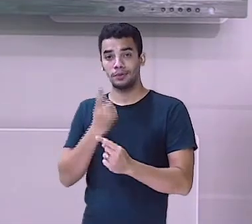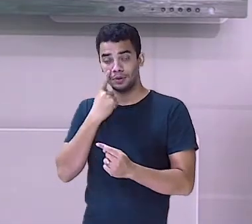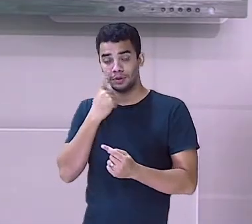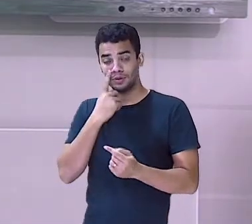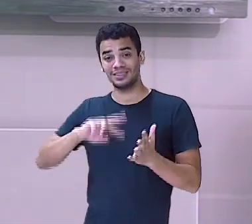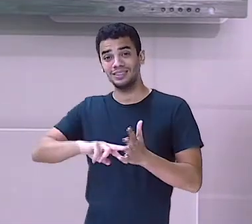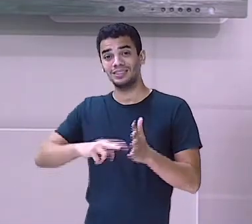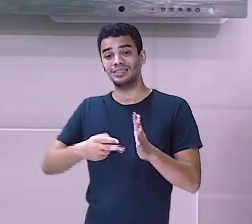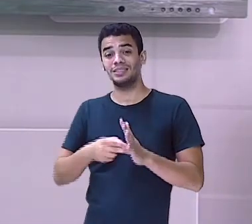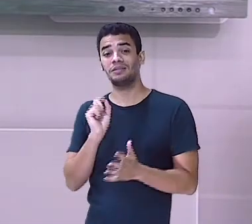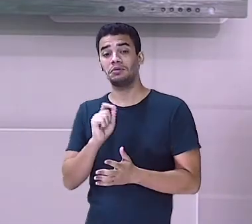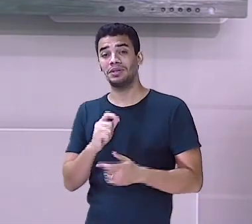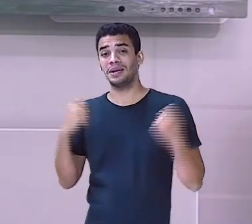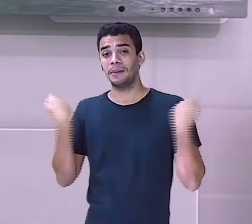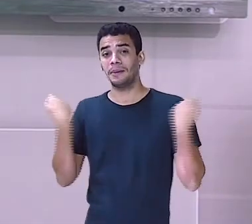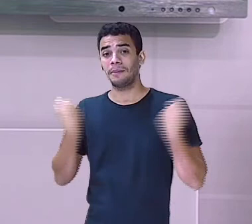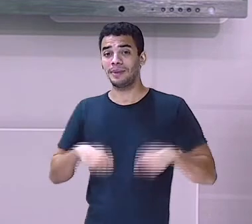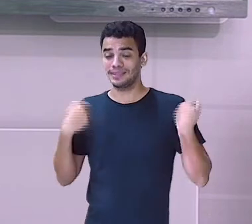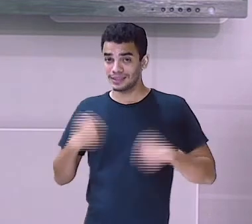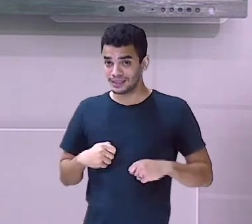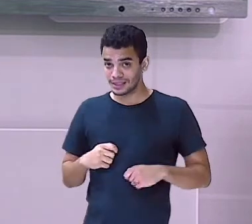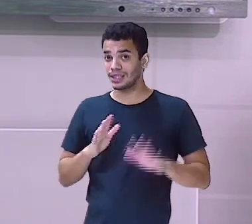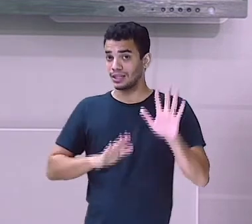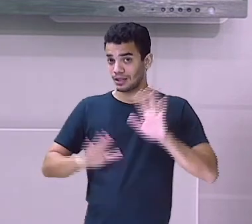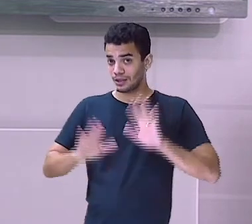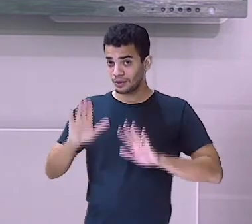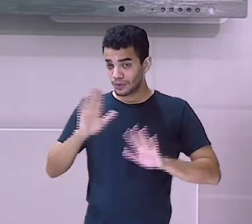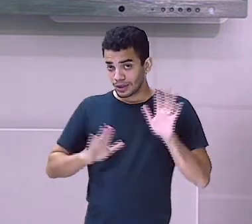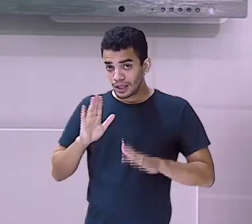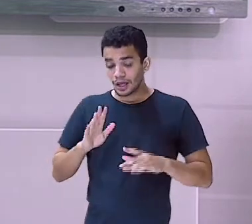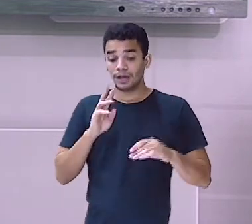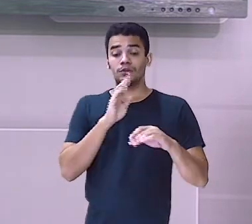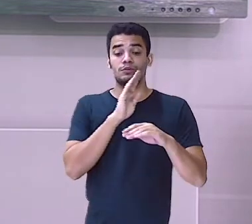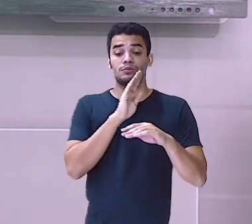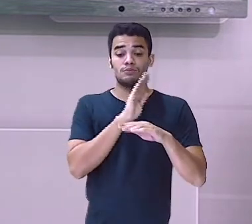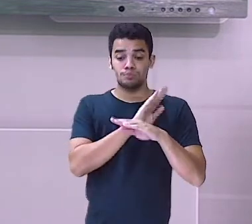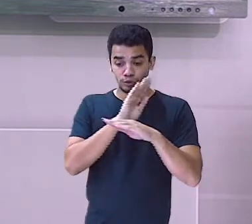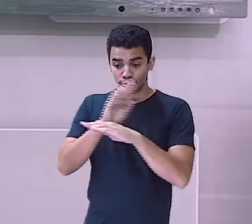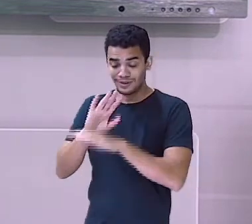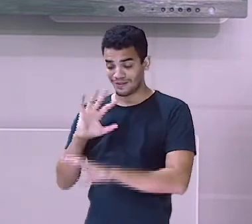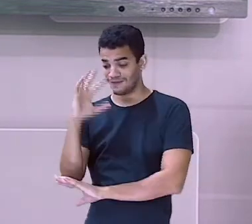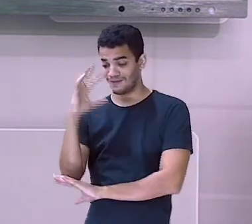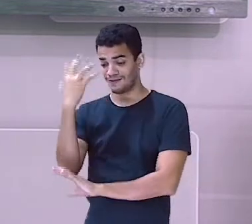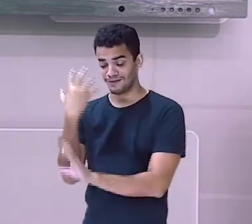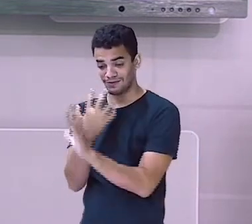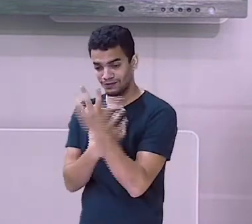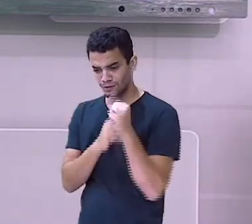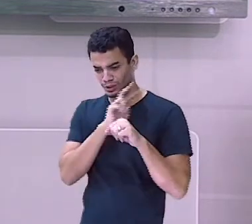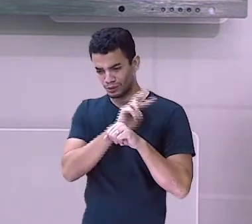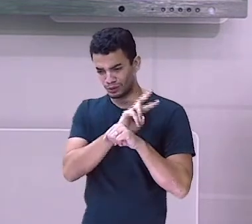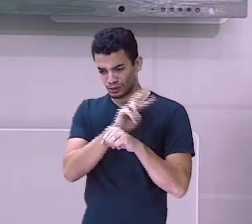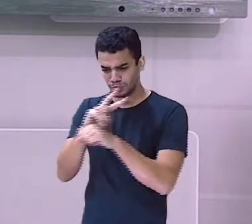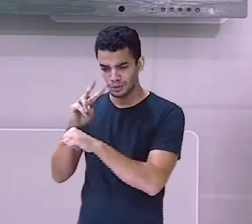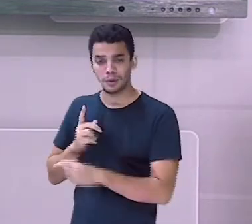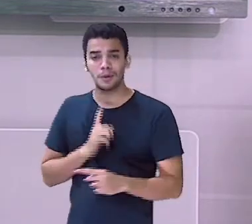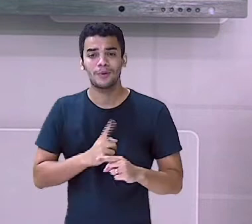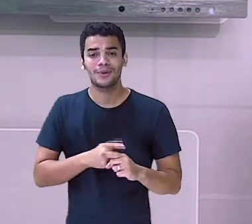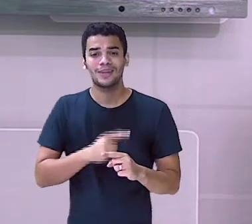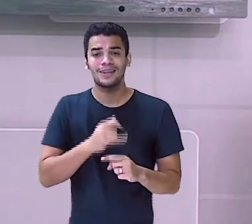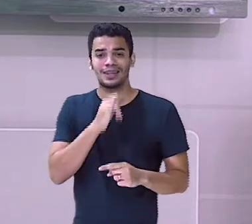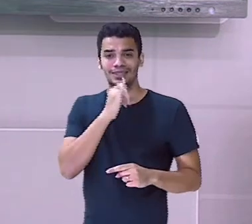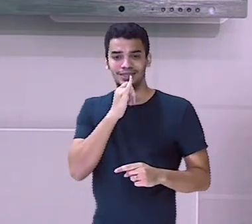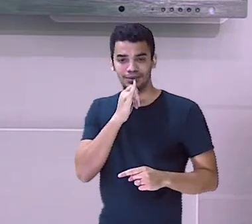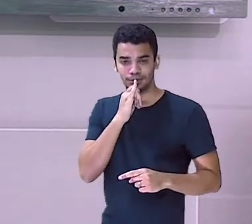pensamento na preservação da natureza, na preservação desses recursos